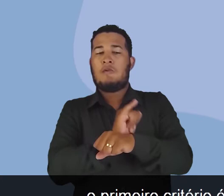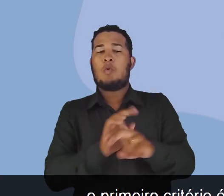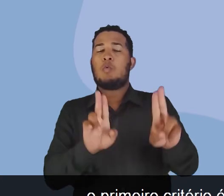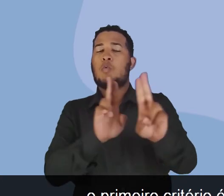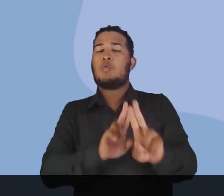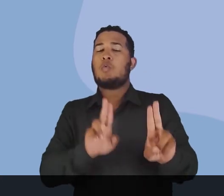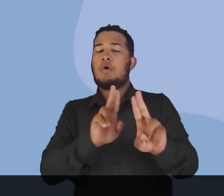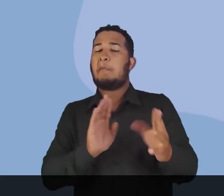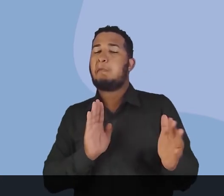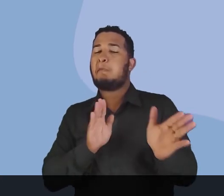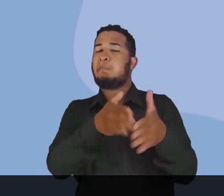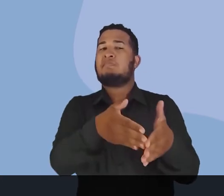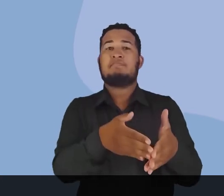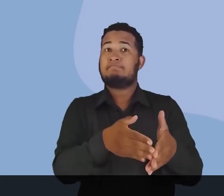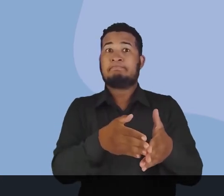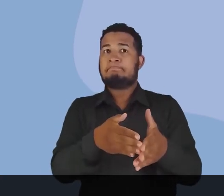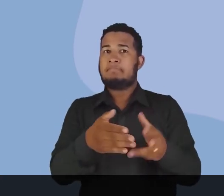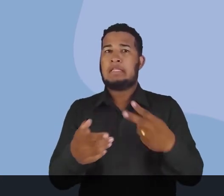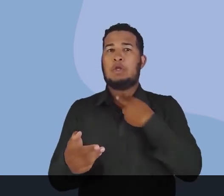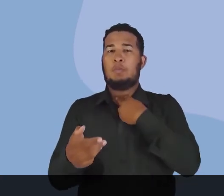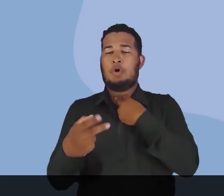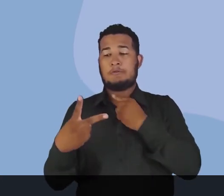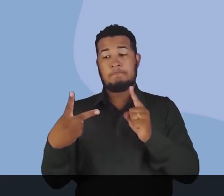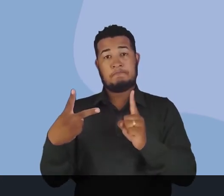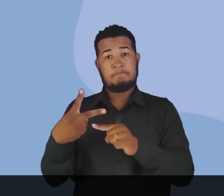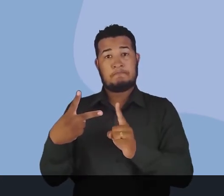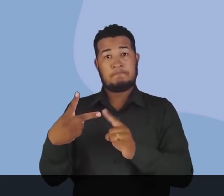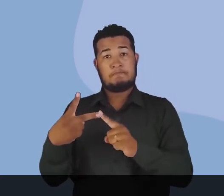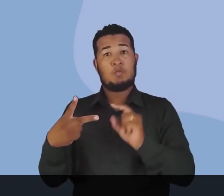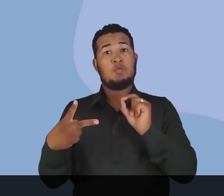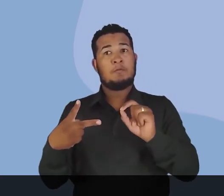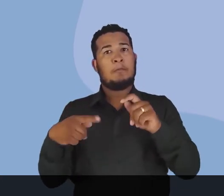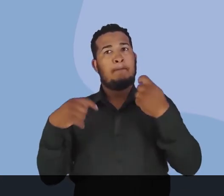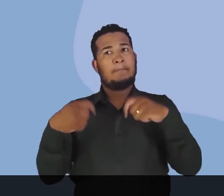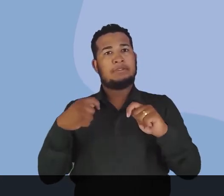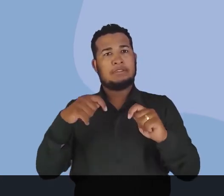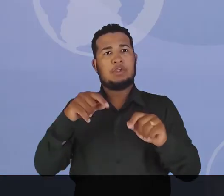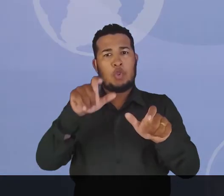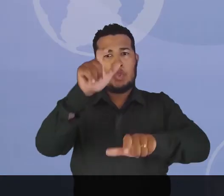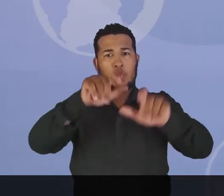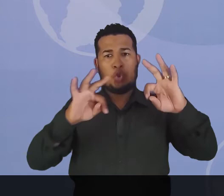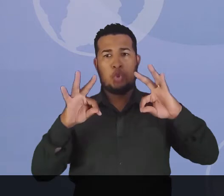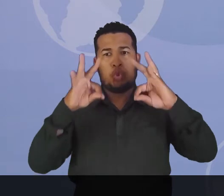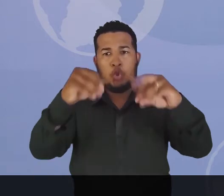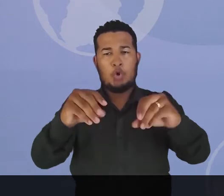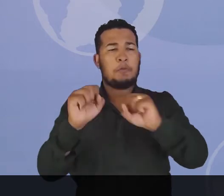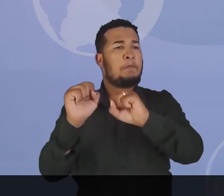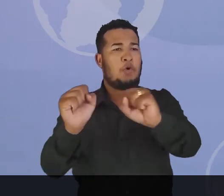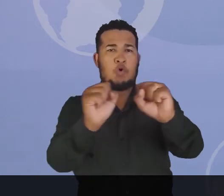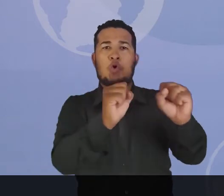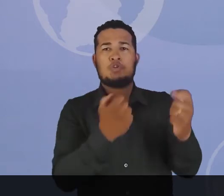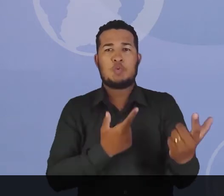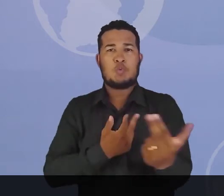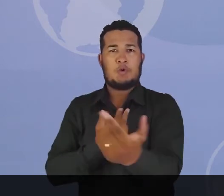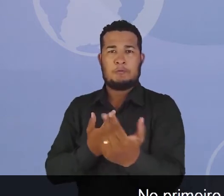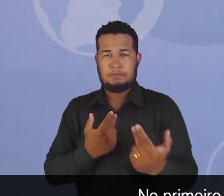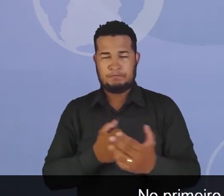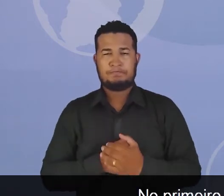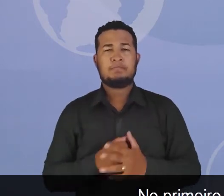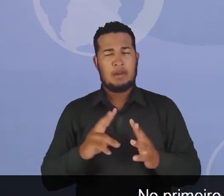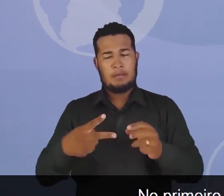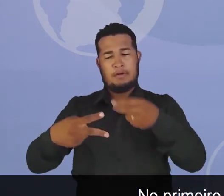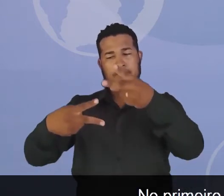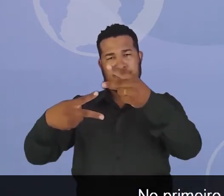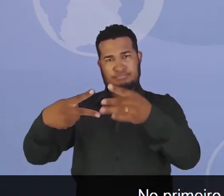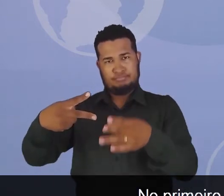fim. E o segundo critério é que ela deve ser universal. Vamos desmembrar então esses dois critérios. No